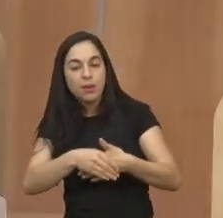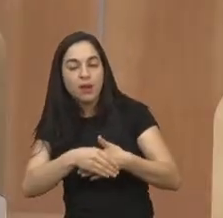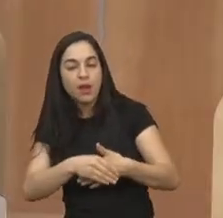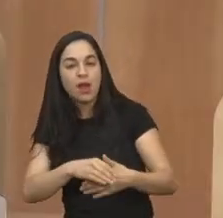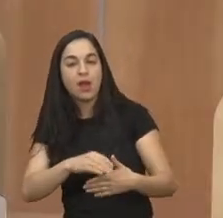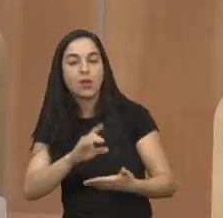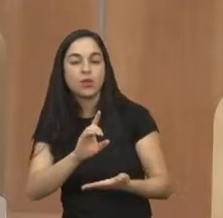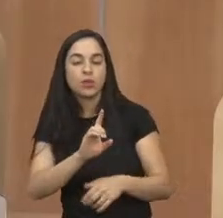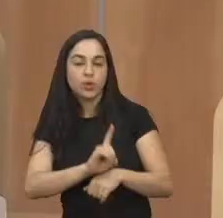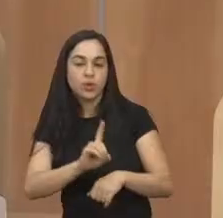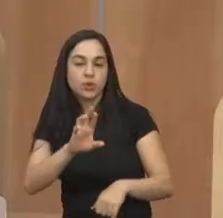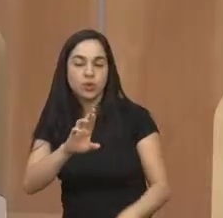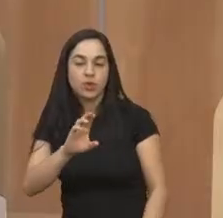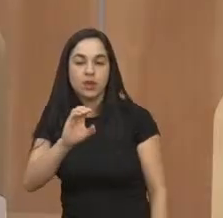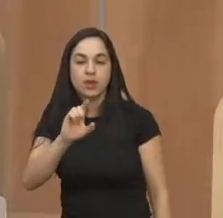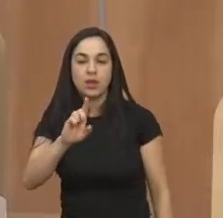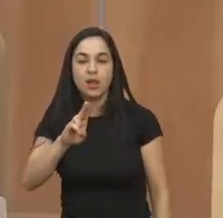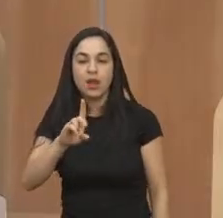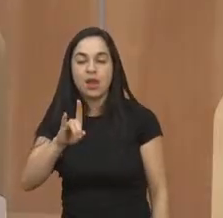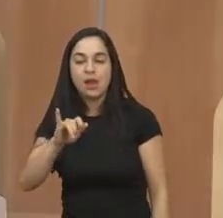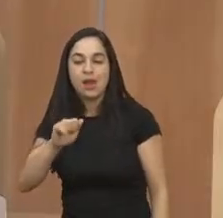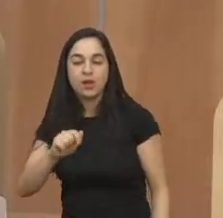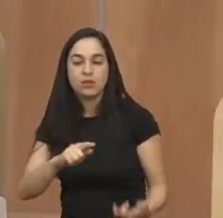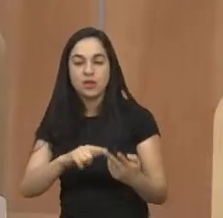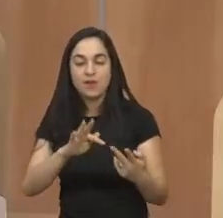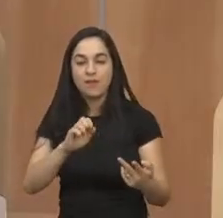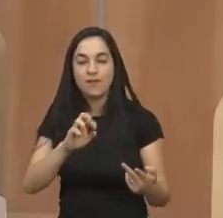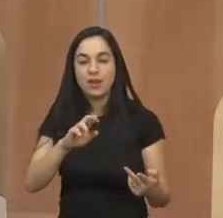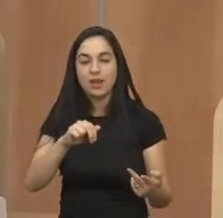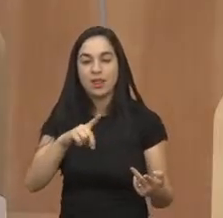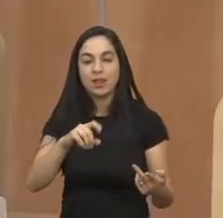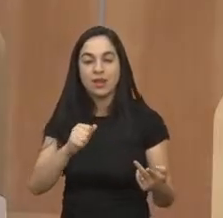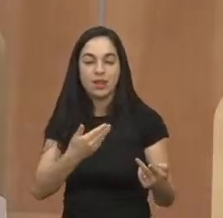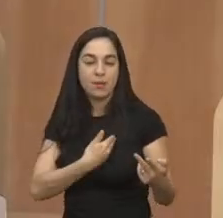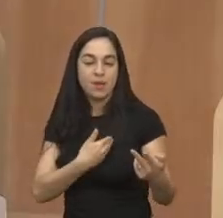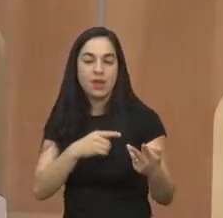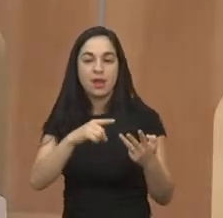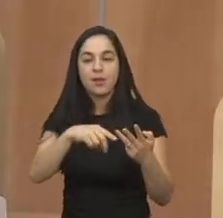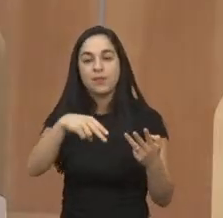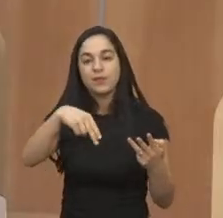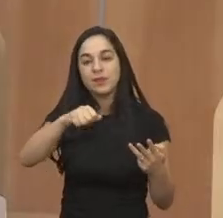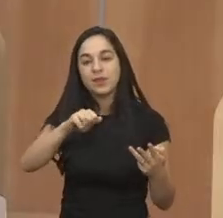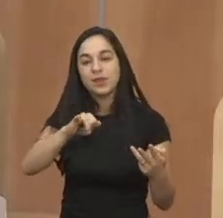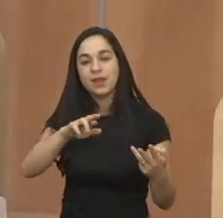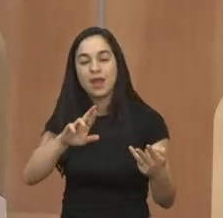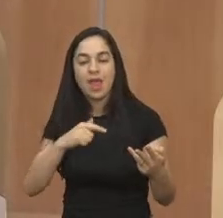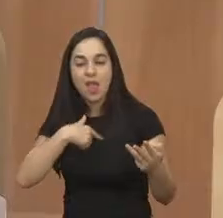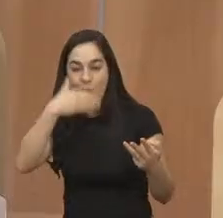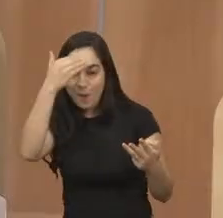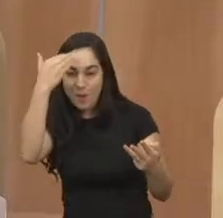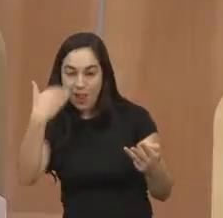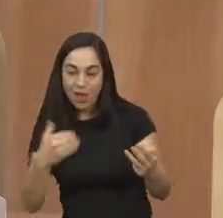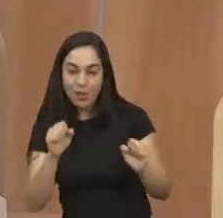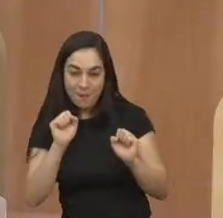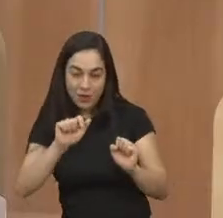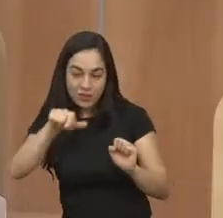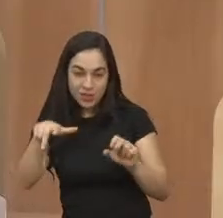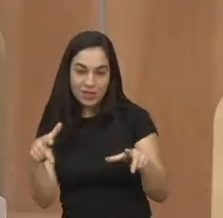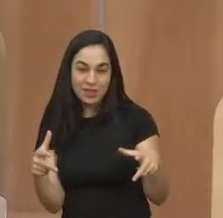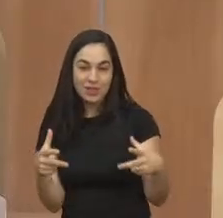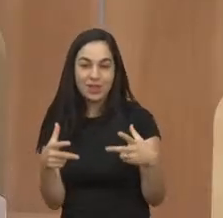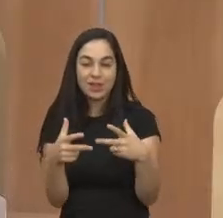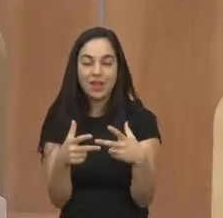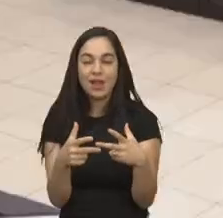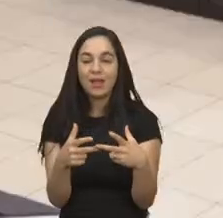a minha amiga Fernanda, cumprimentar a dona Nair, que eu pude, nesta casa, homenagear aqui, né, dona Nair? E, em nome de